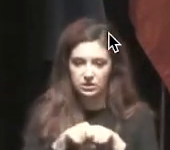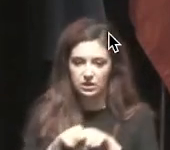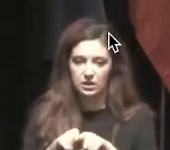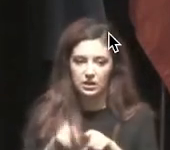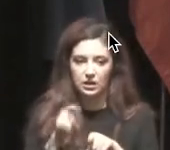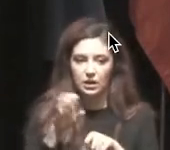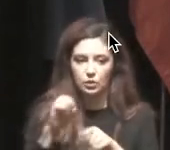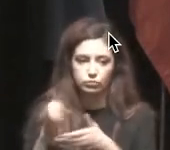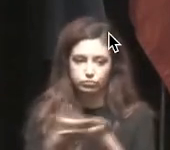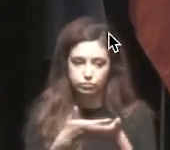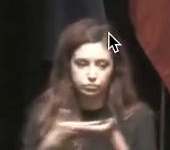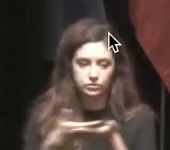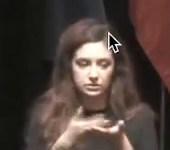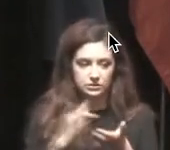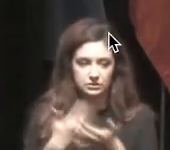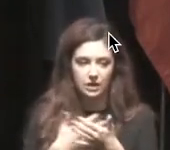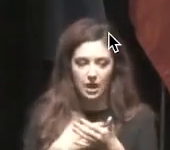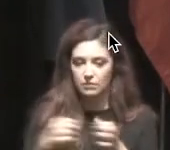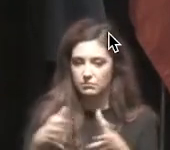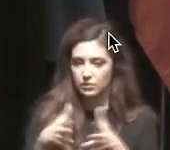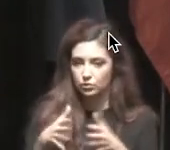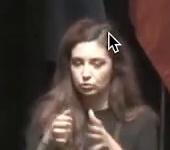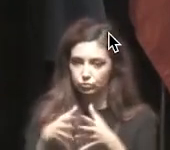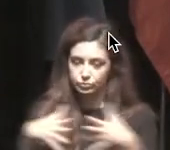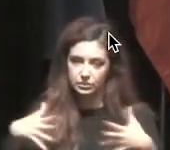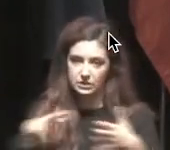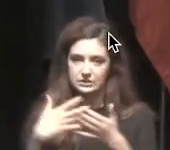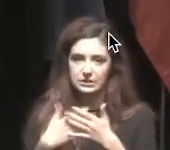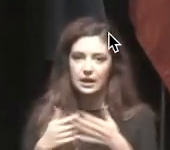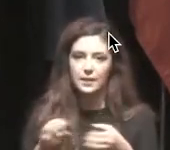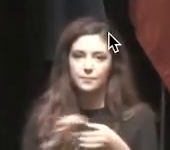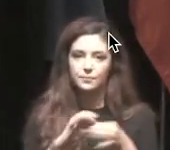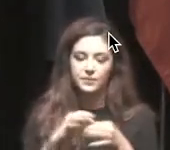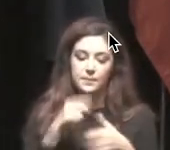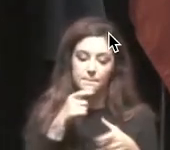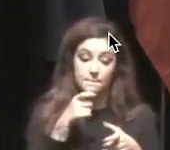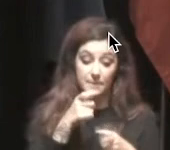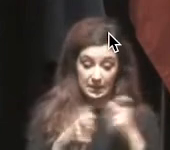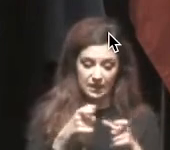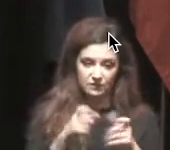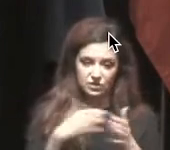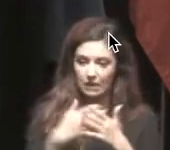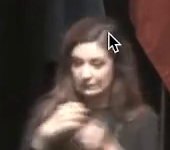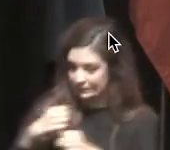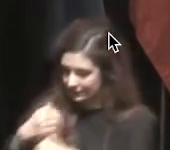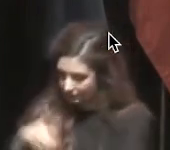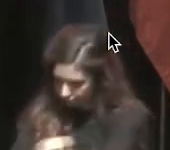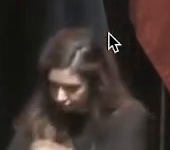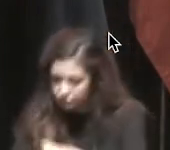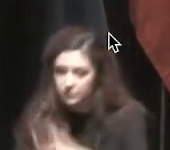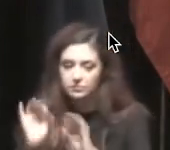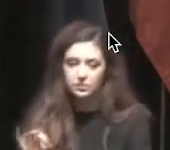ecologista. Uma maioria alargada e de convergência que faça das palavras atos e que garanta que